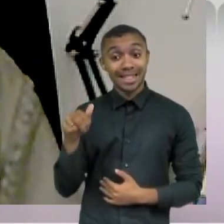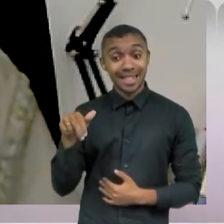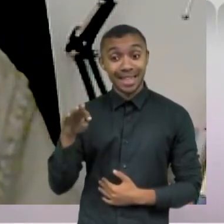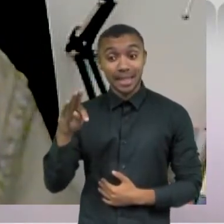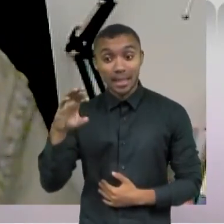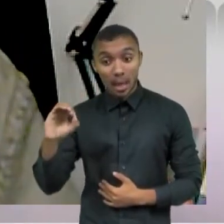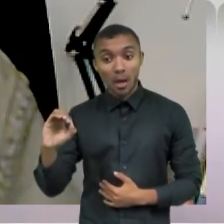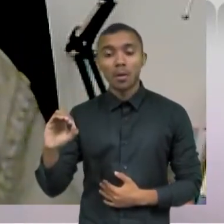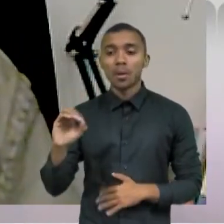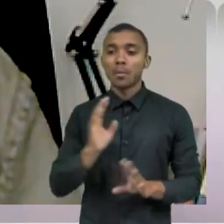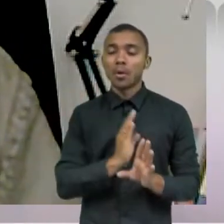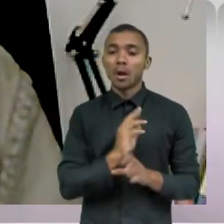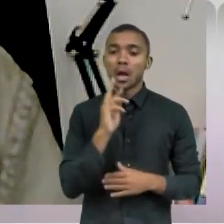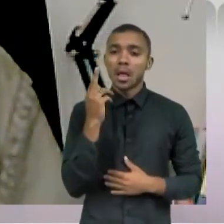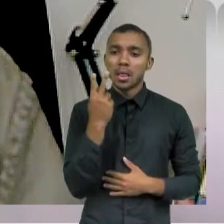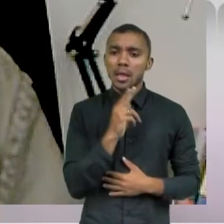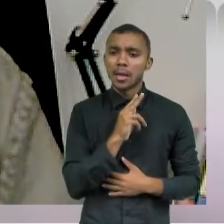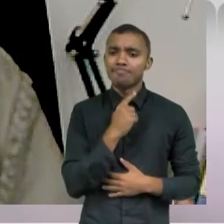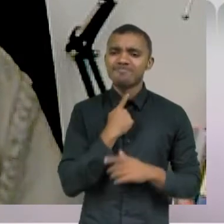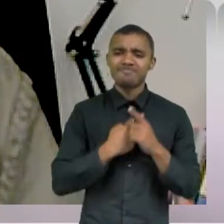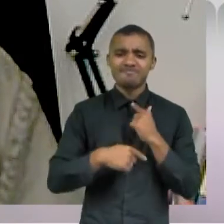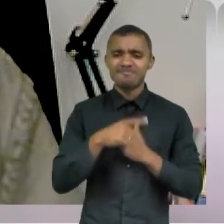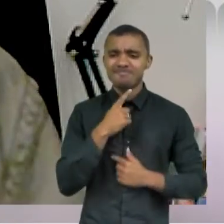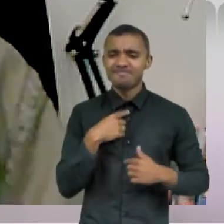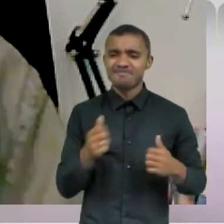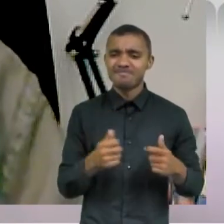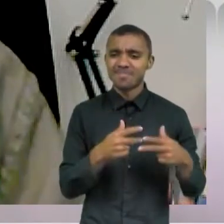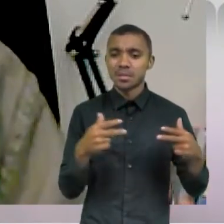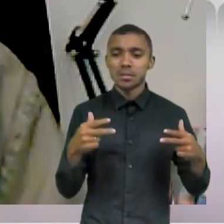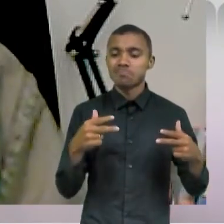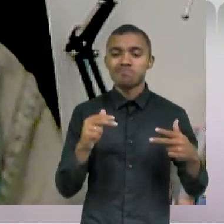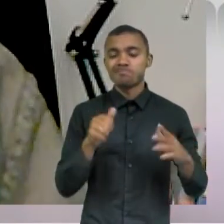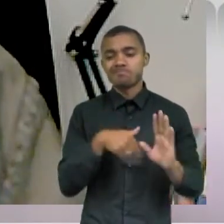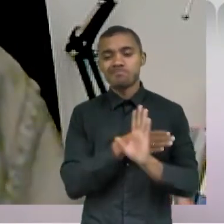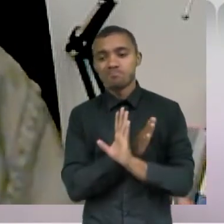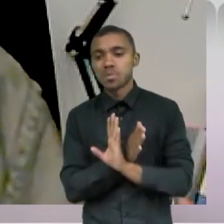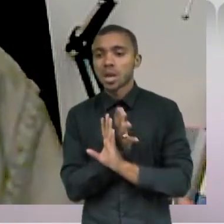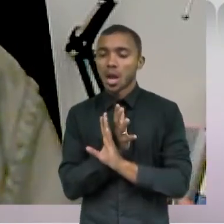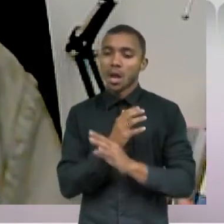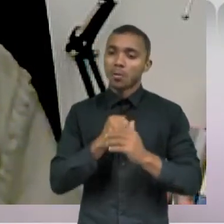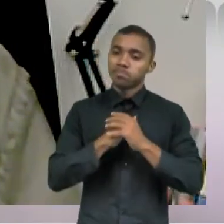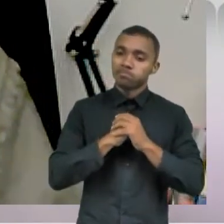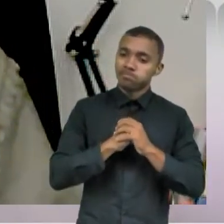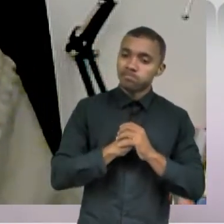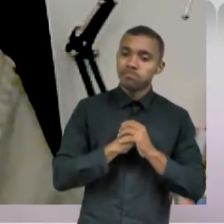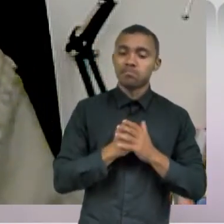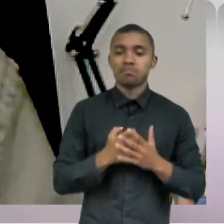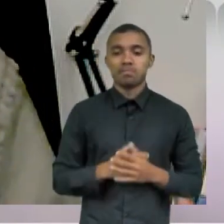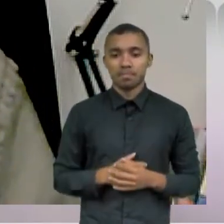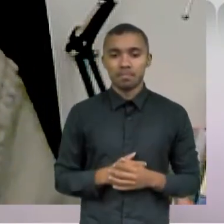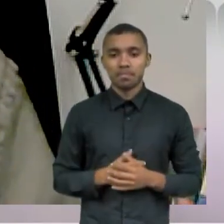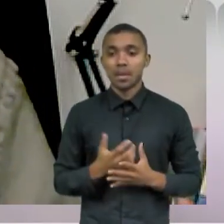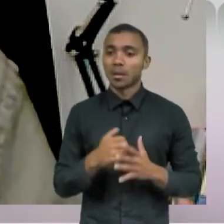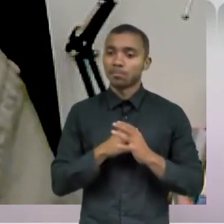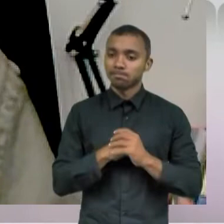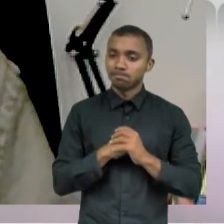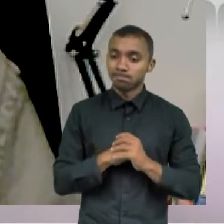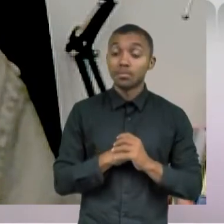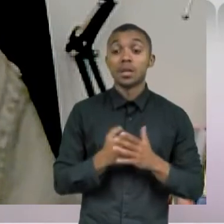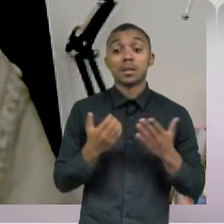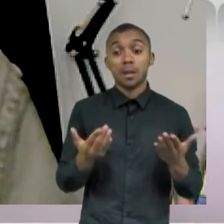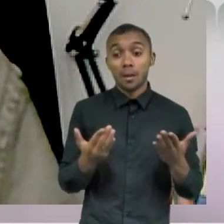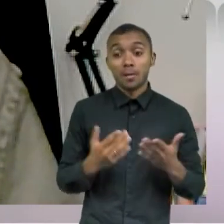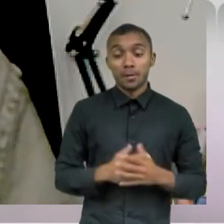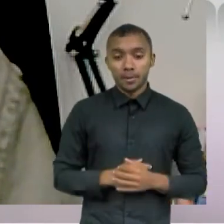sua natureza humana, né, ele deu mostras de santidade no processo de sua existência.